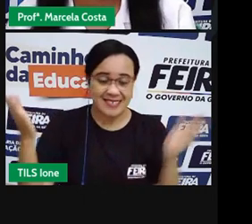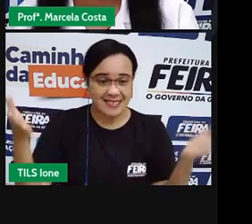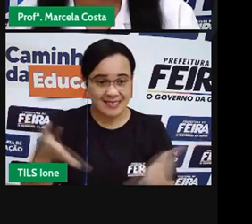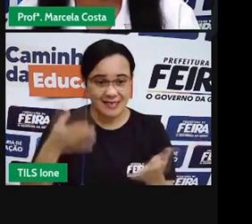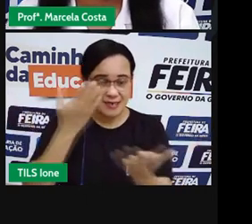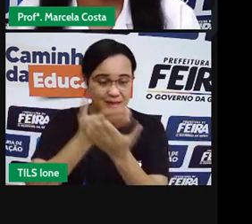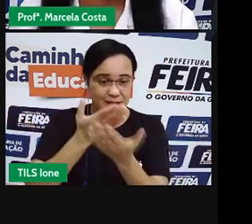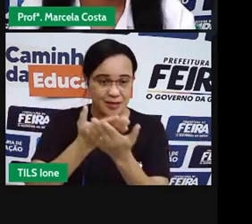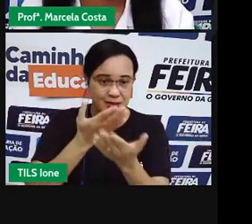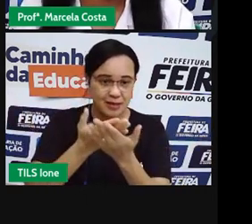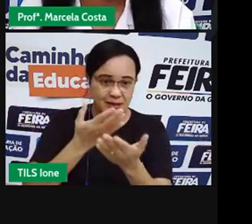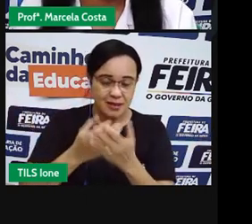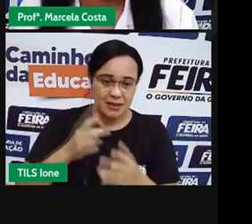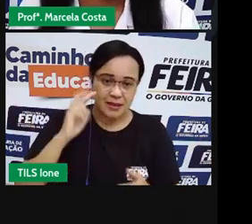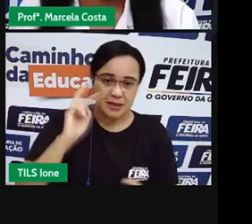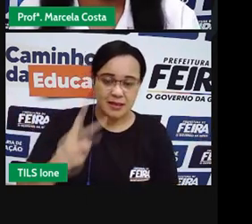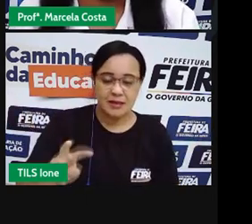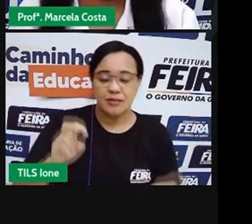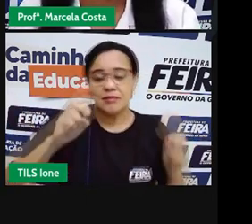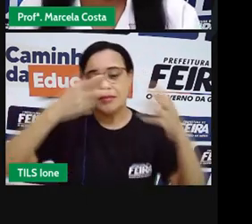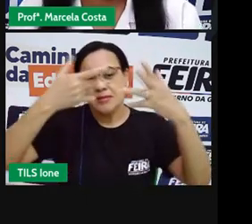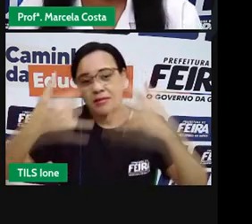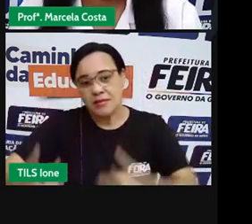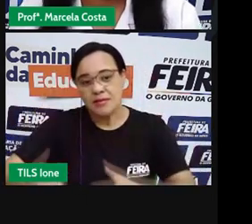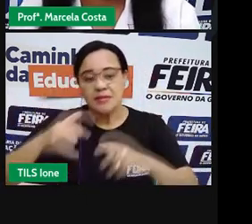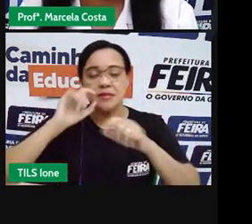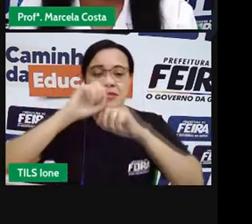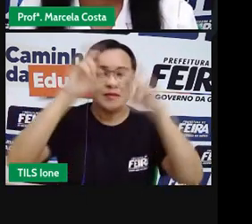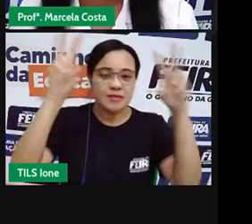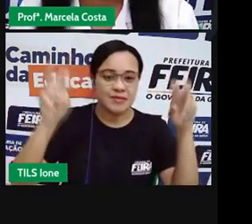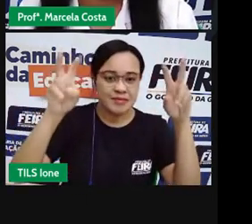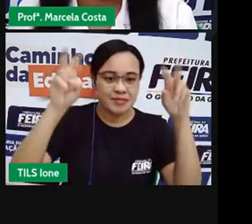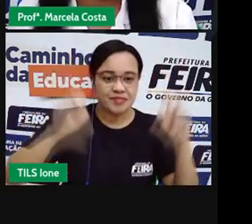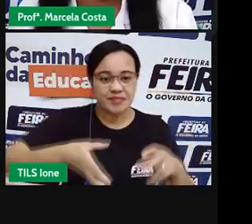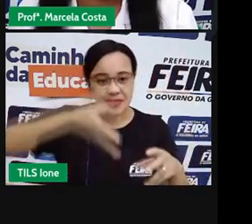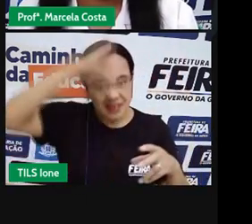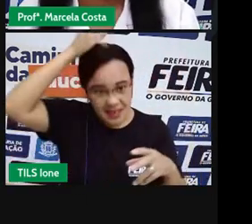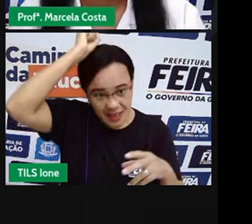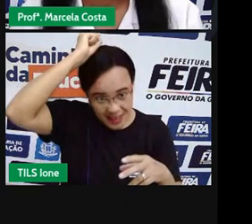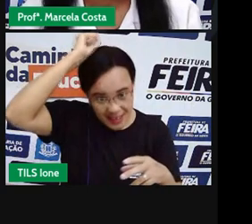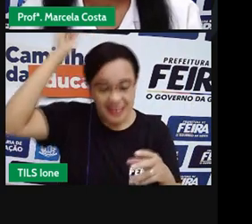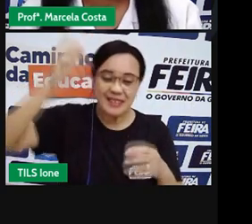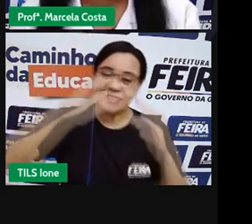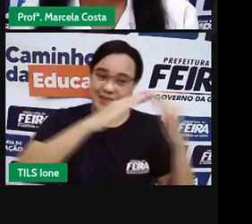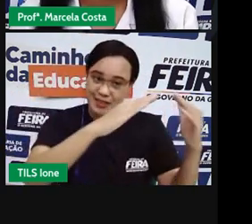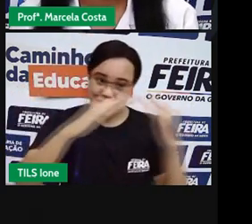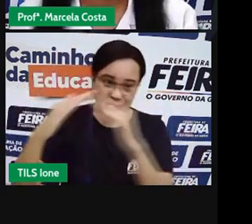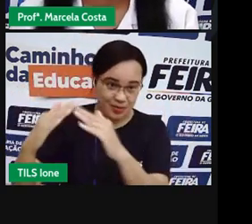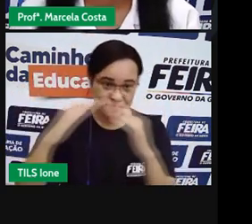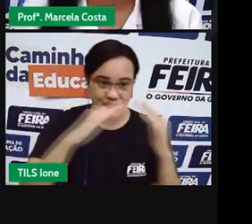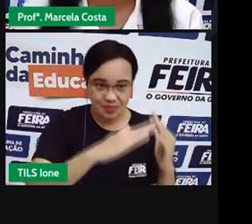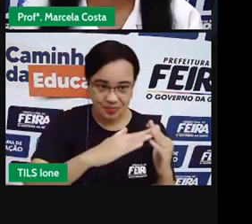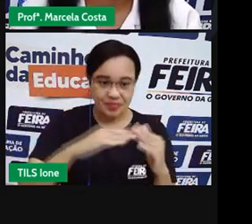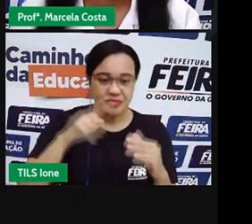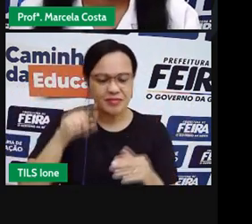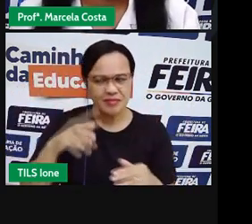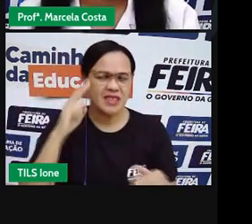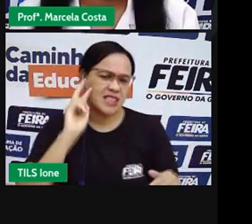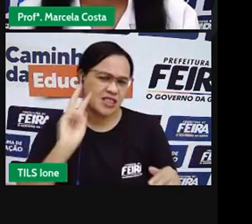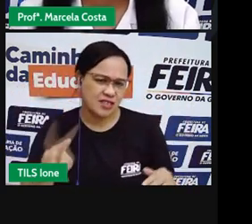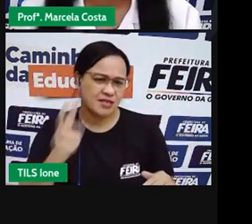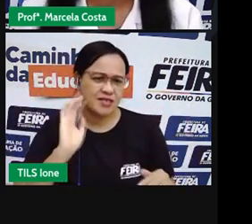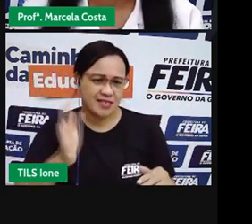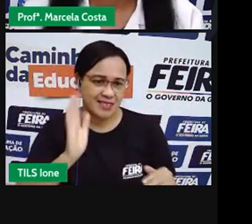Na aula de hoje, a gente vai falar sobre o tema A Galinha do Vizinho. Você certamente já deve ter ouvido